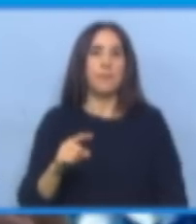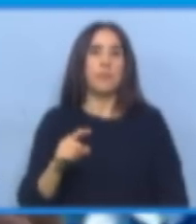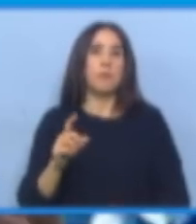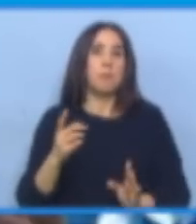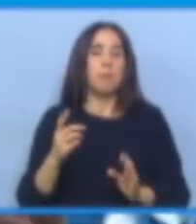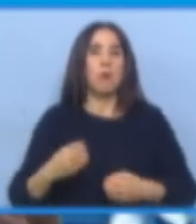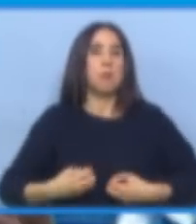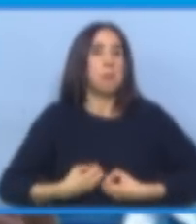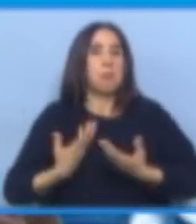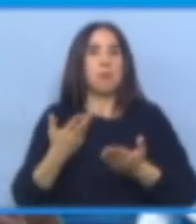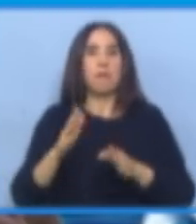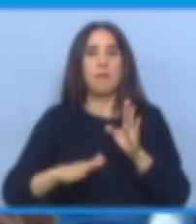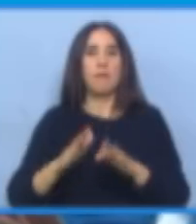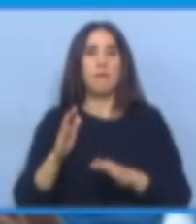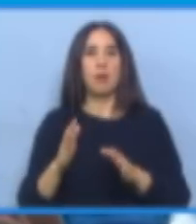podem-se manifestar